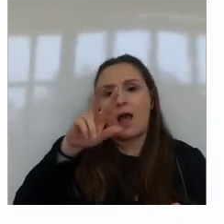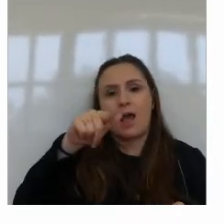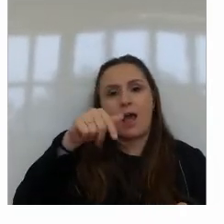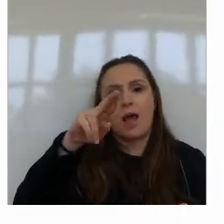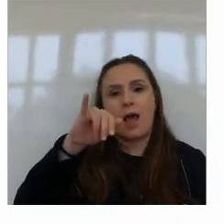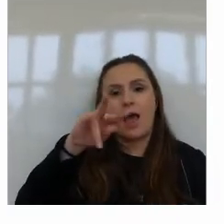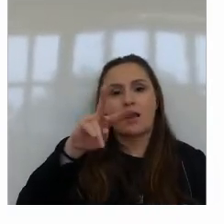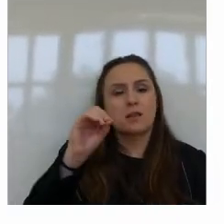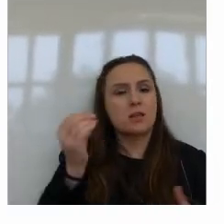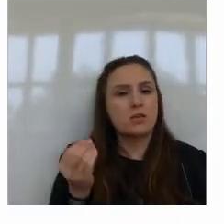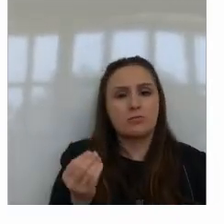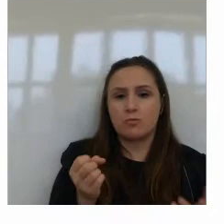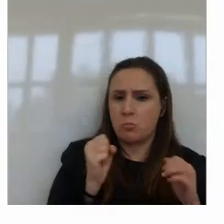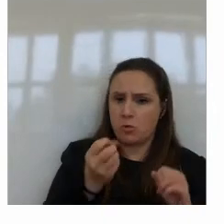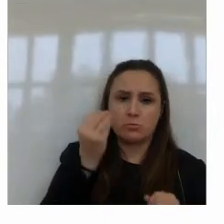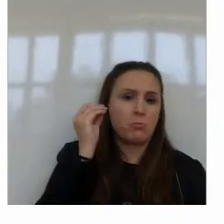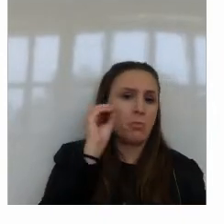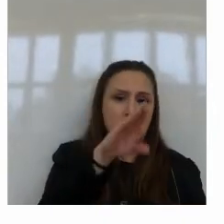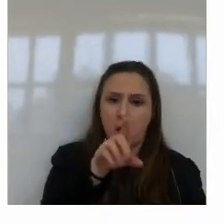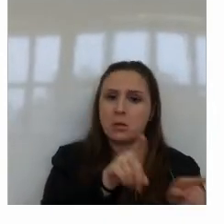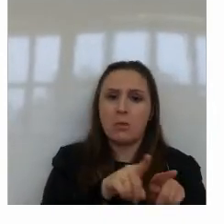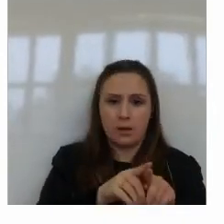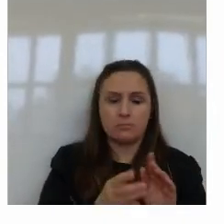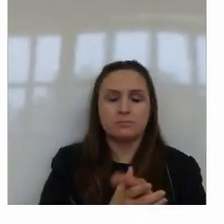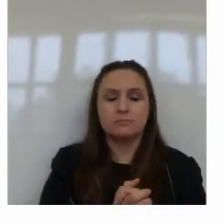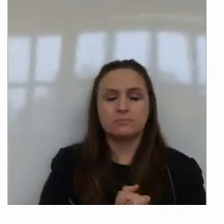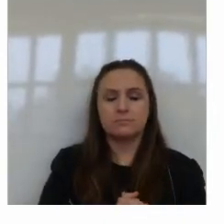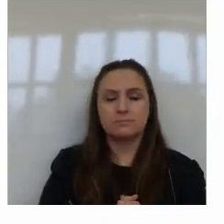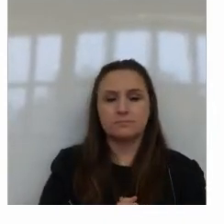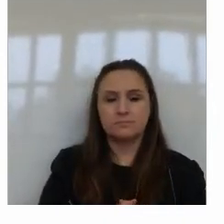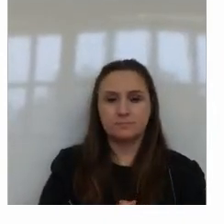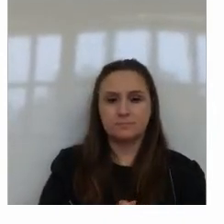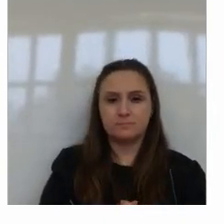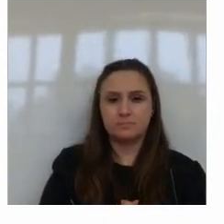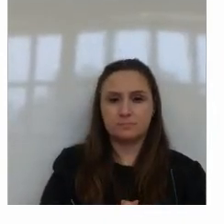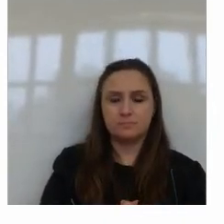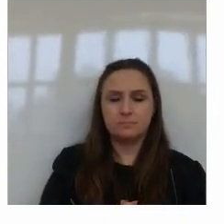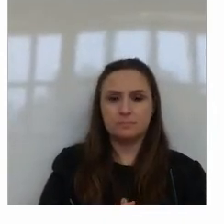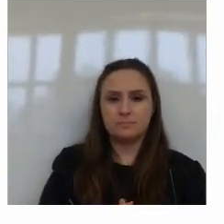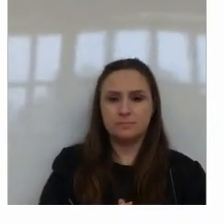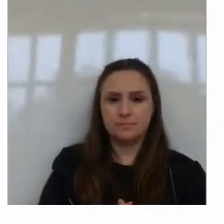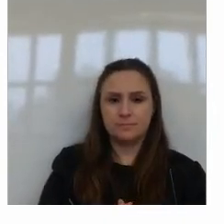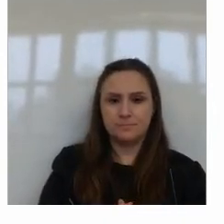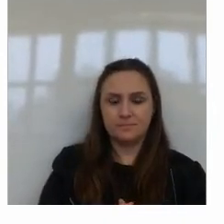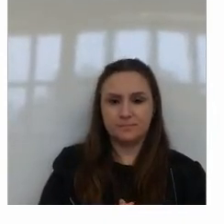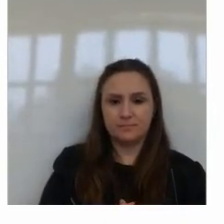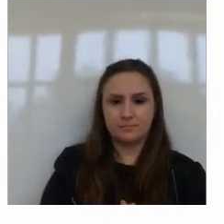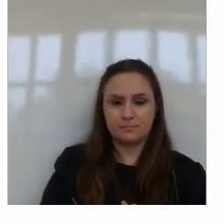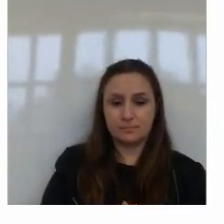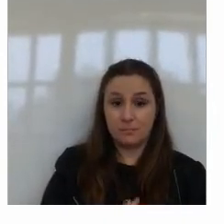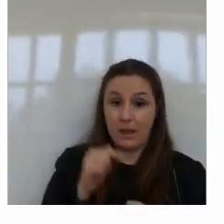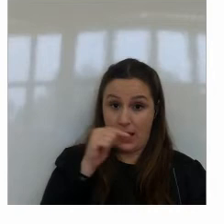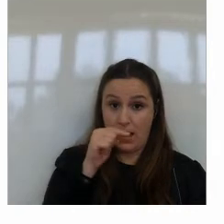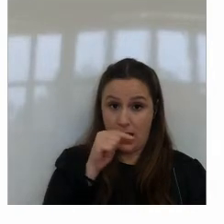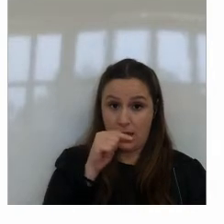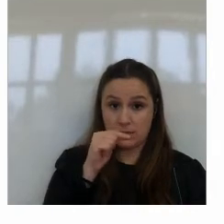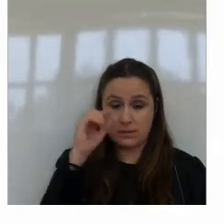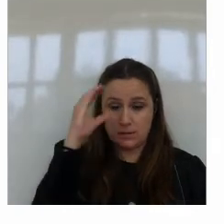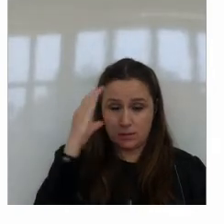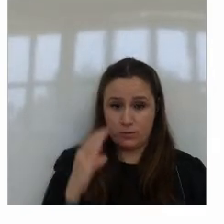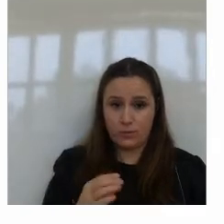mandar arquivos de feedback. Daí o arquivo que o professor considerar necessário para enviar de retorno ao aluno.